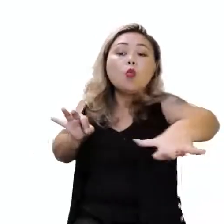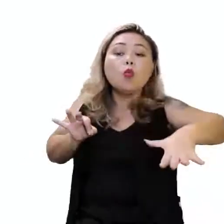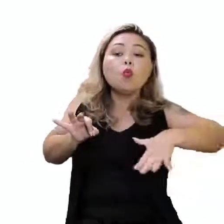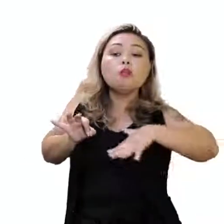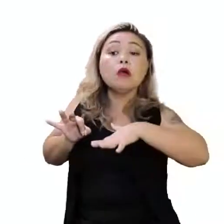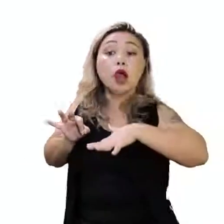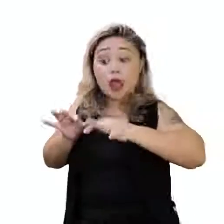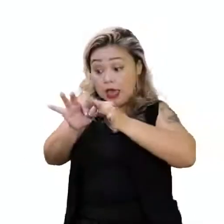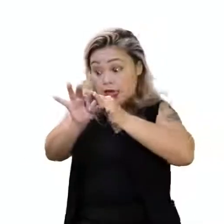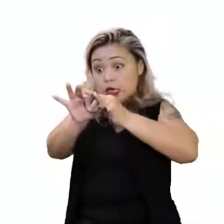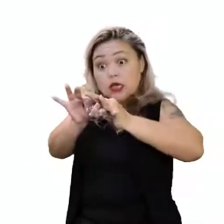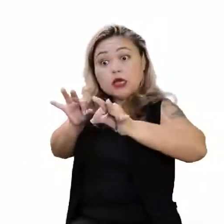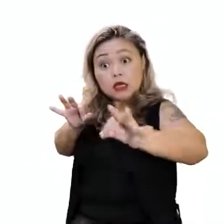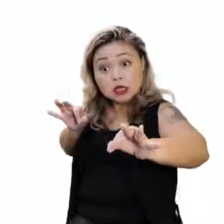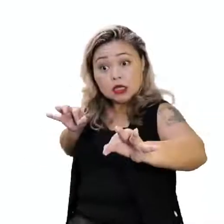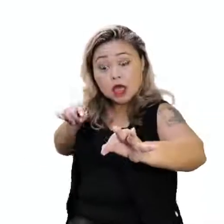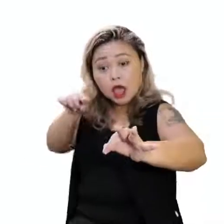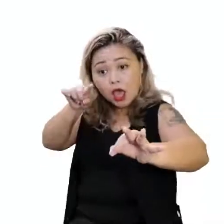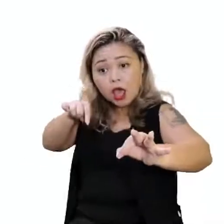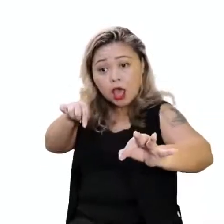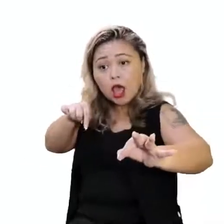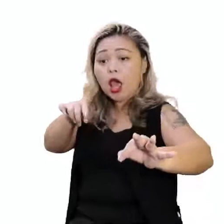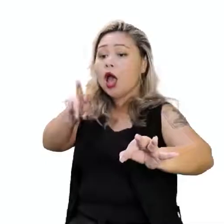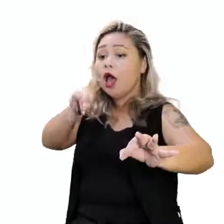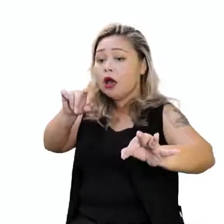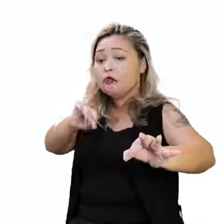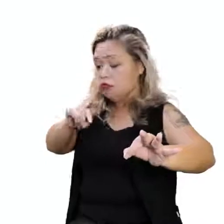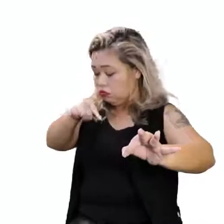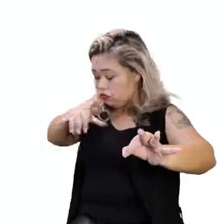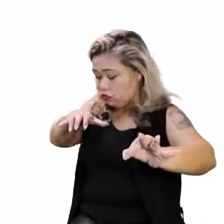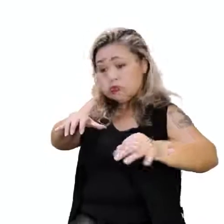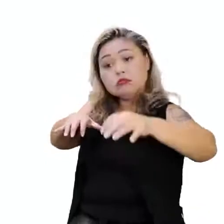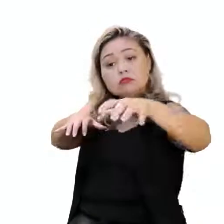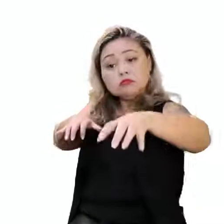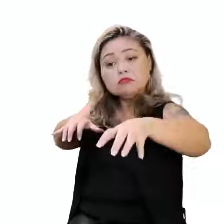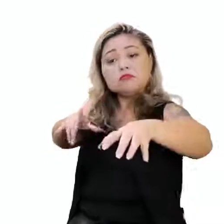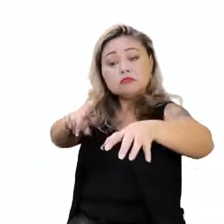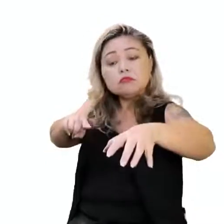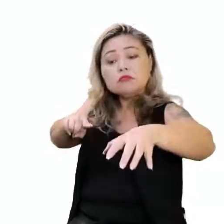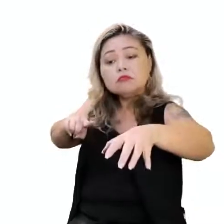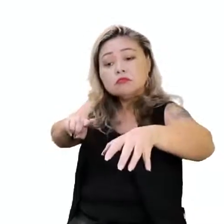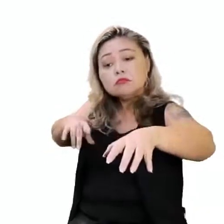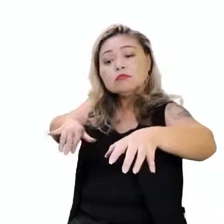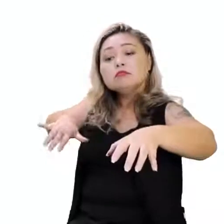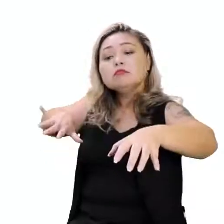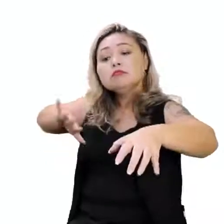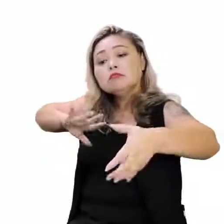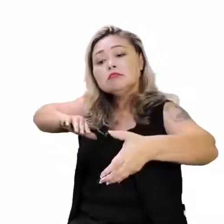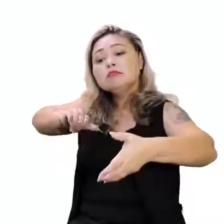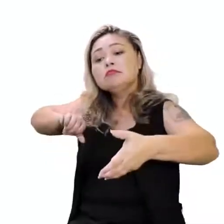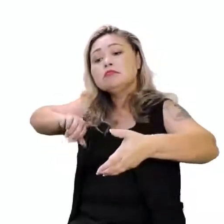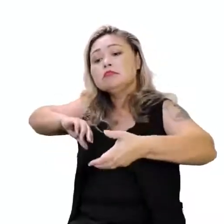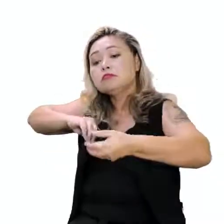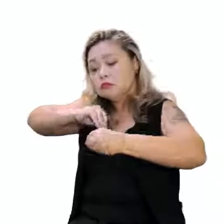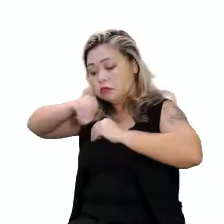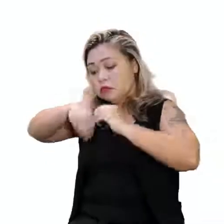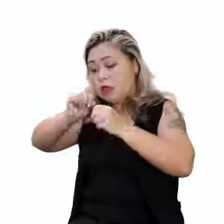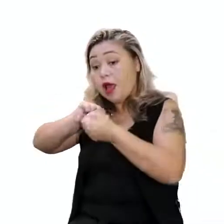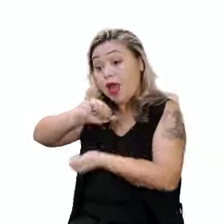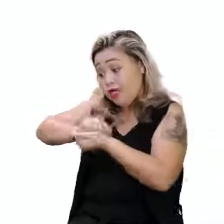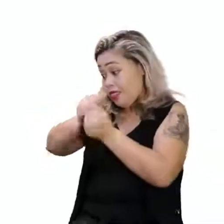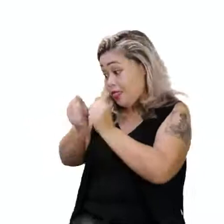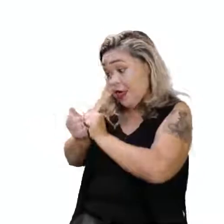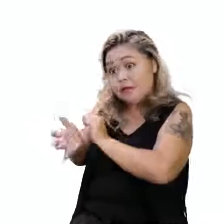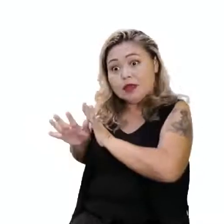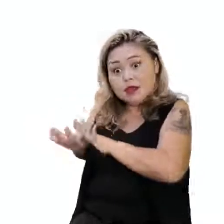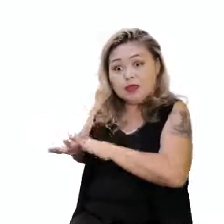esse distanciamento faz com que, em cada ecossistema dessa grande área, esses organismos se adaptem tanto a eles